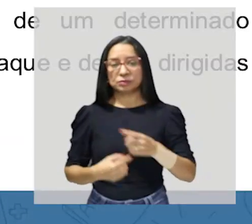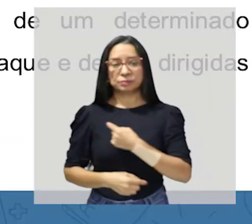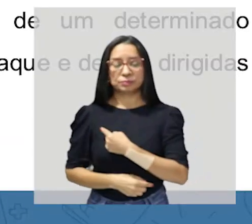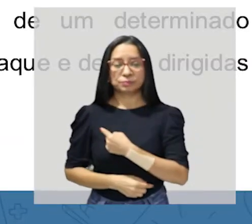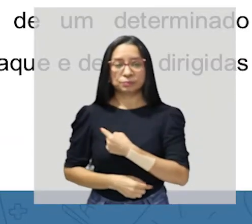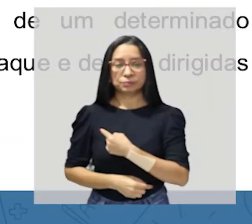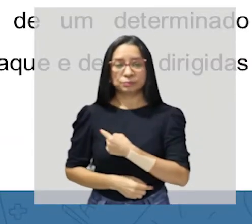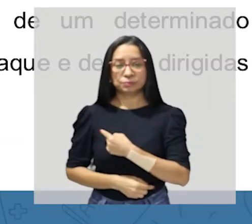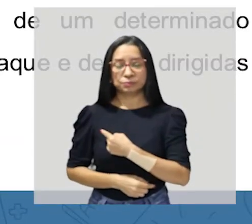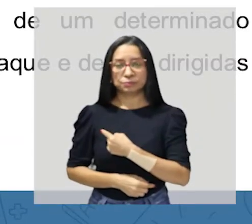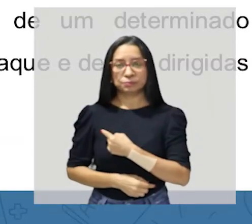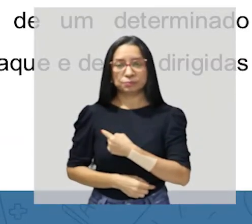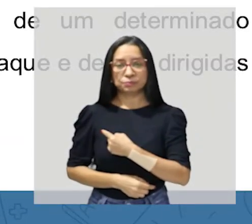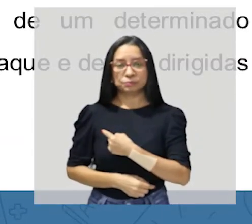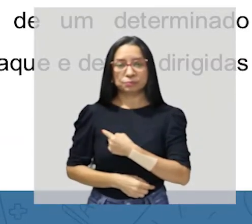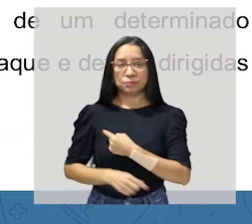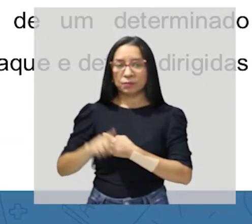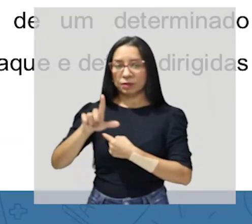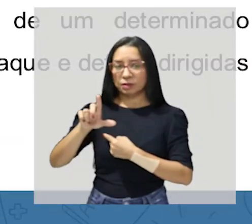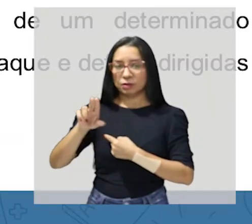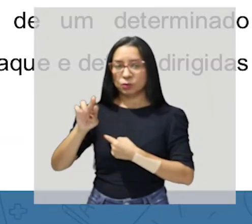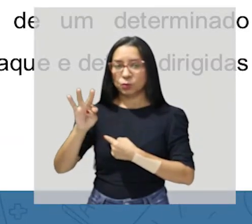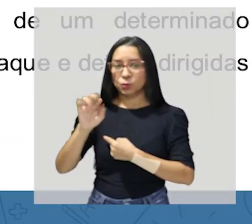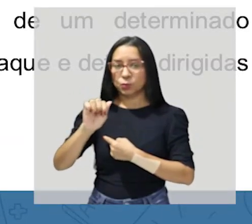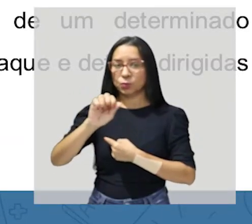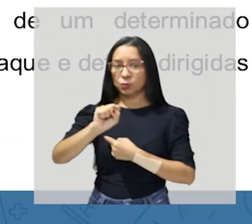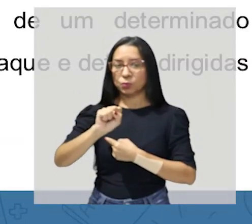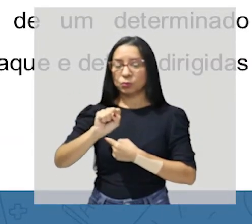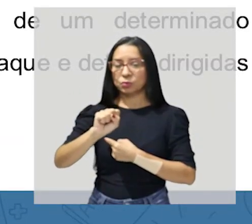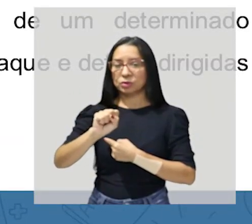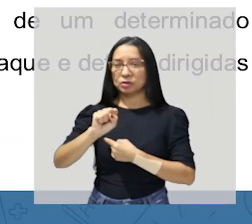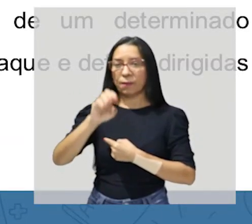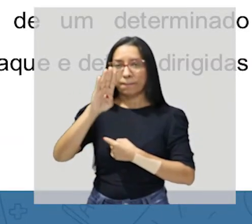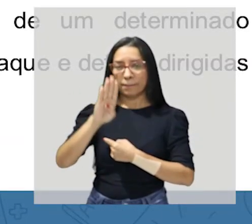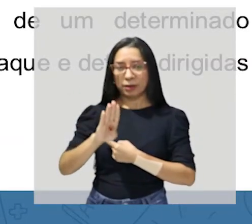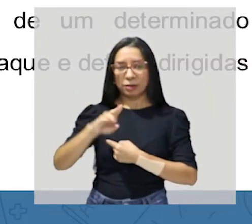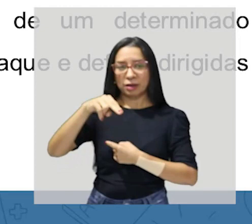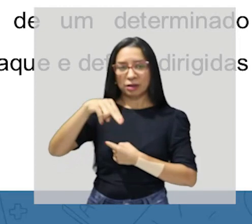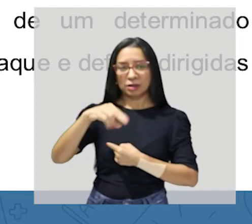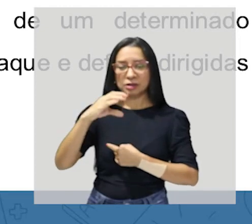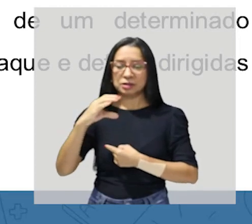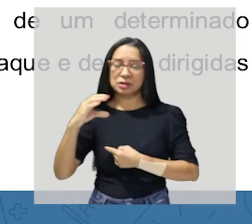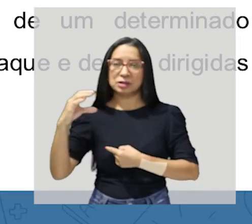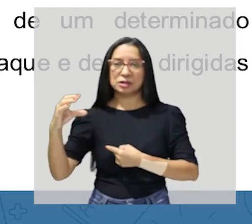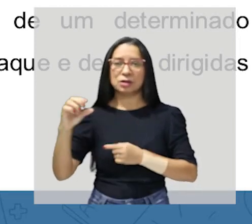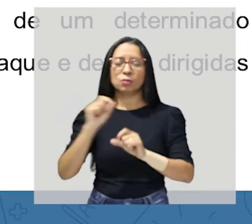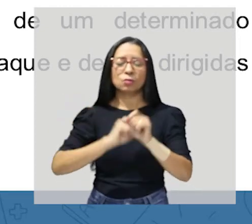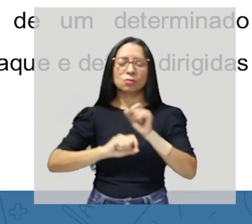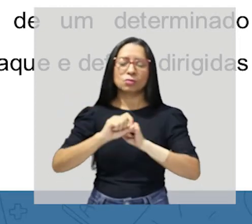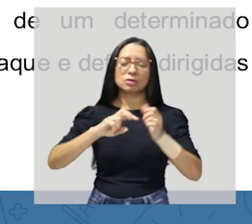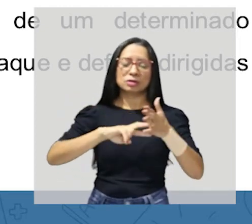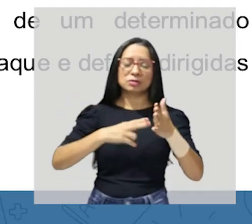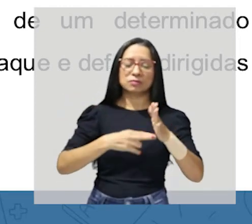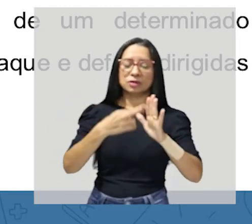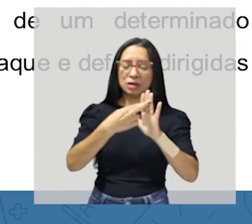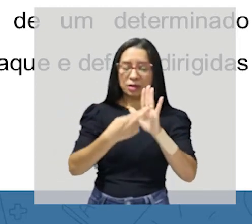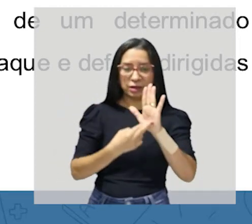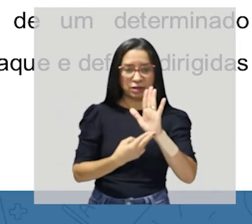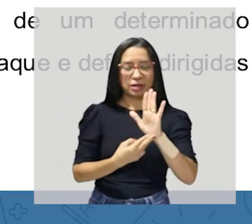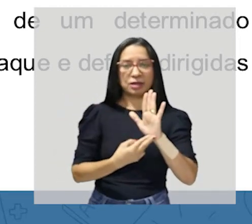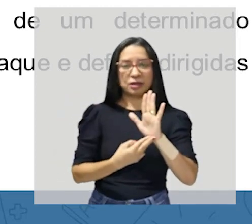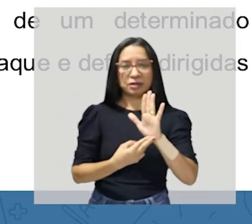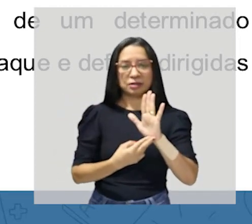As lutas na BNCC. BNCC é o documento normativo que rege, que diz como é que as lutas,